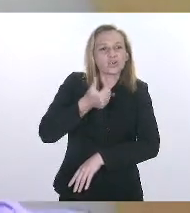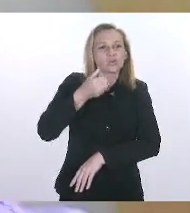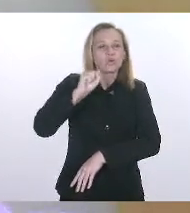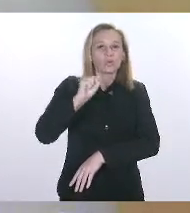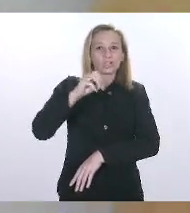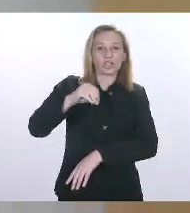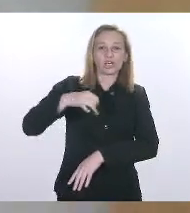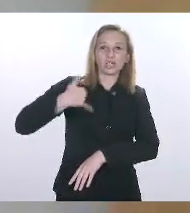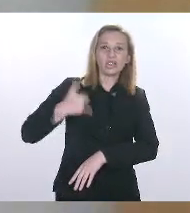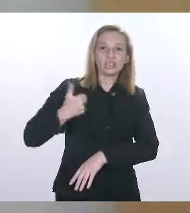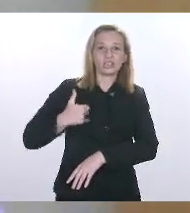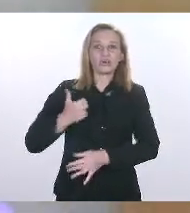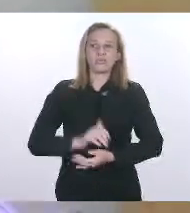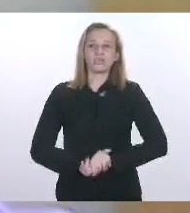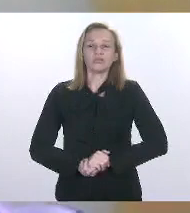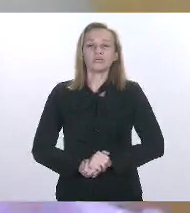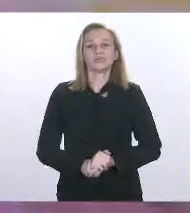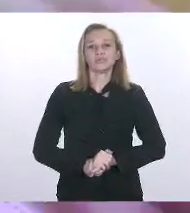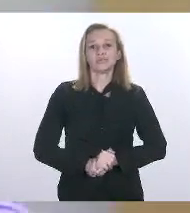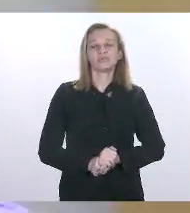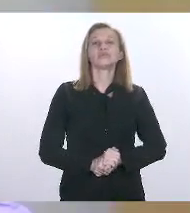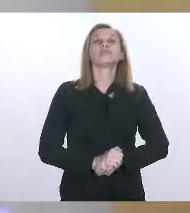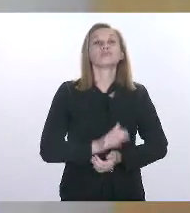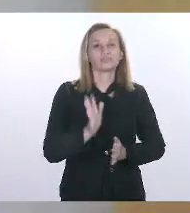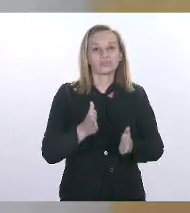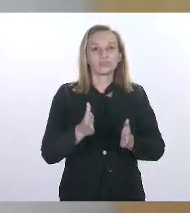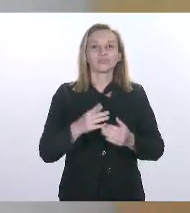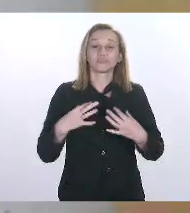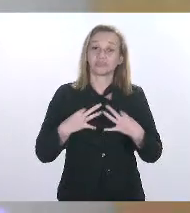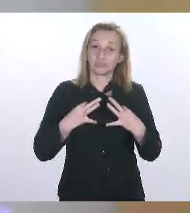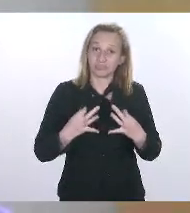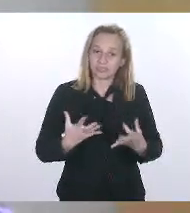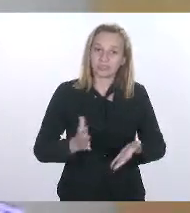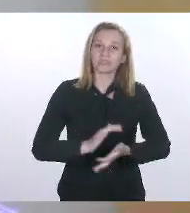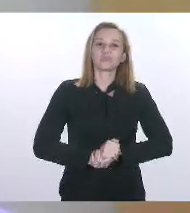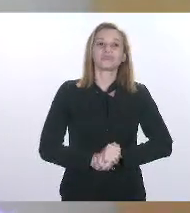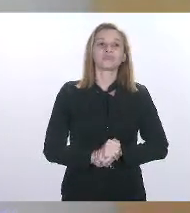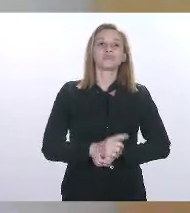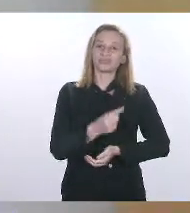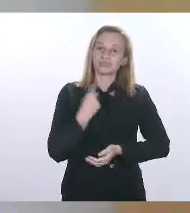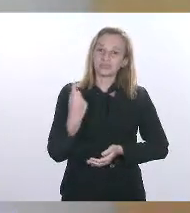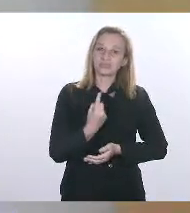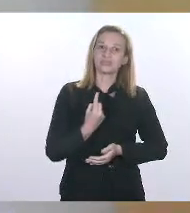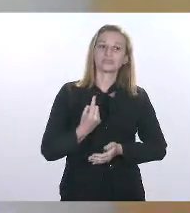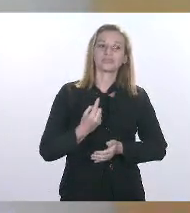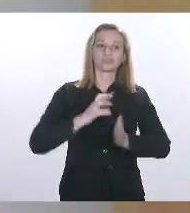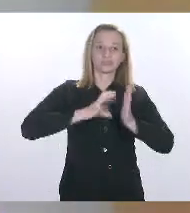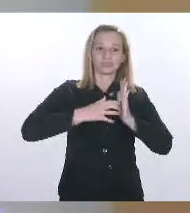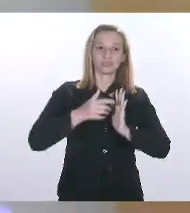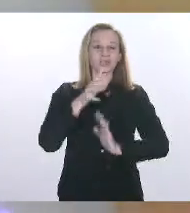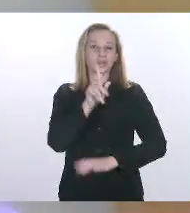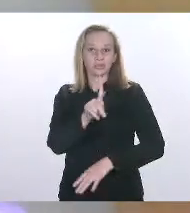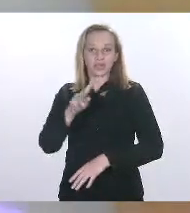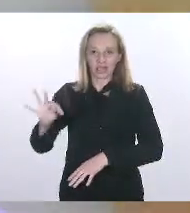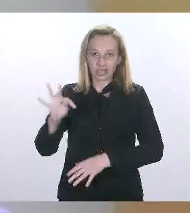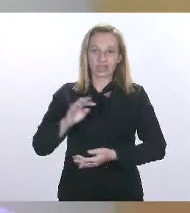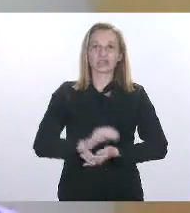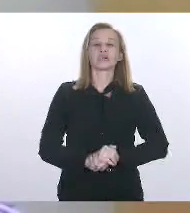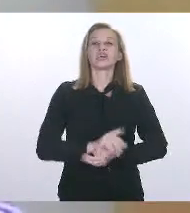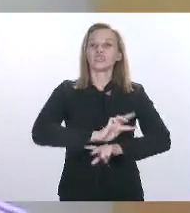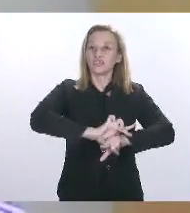idade, e que também se colocou à disposição do nosso partido, do PT. Eu estive com a Bené